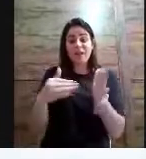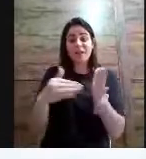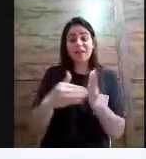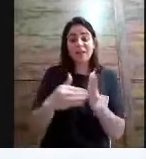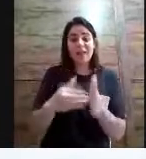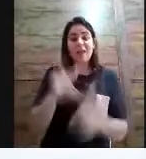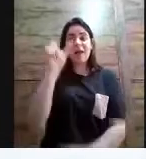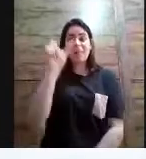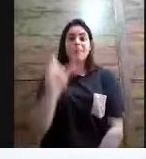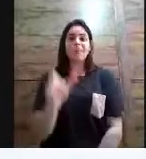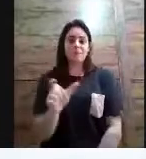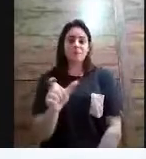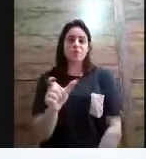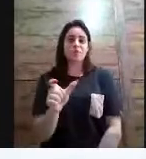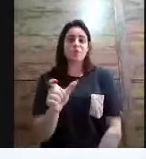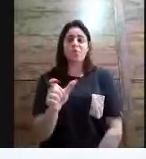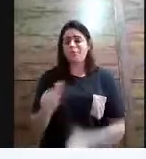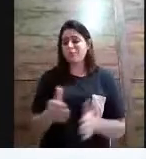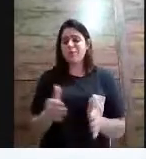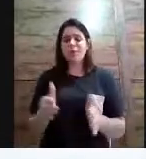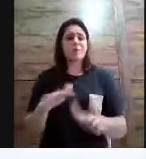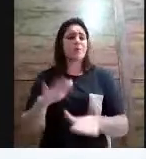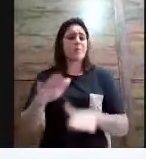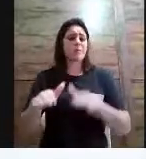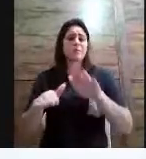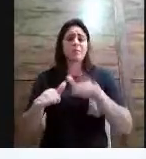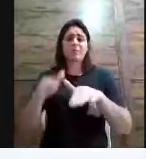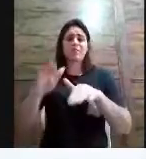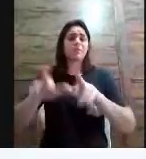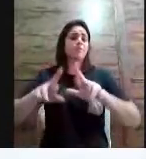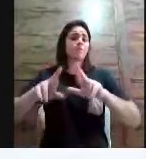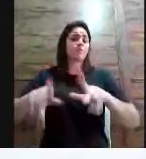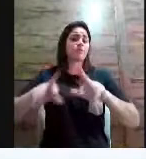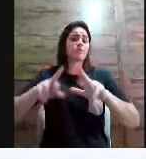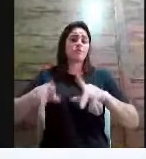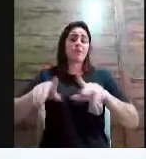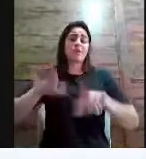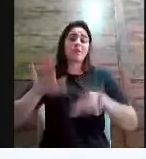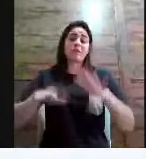humano, são vários passos, e nesse caminho se perde